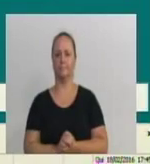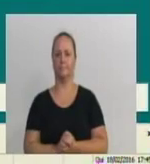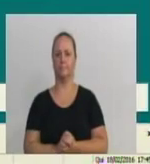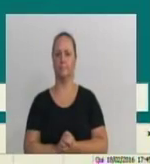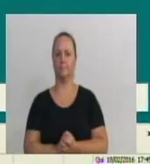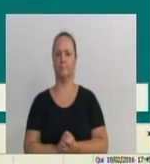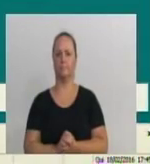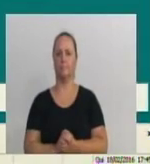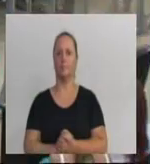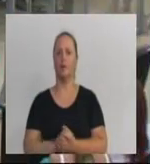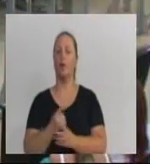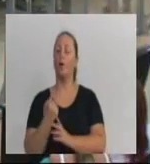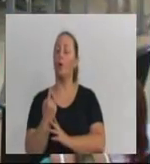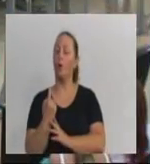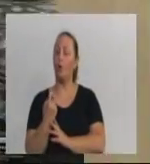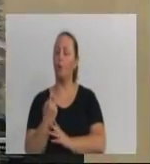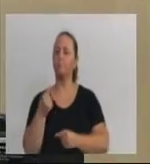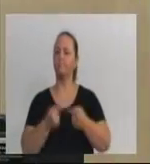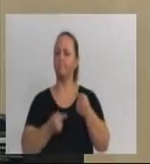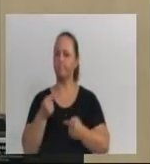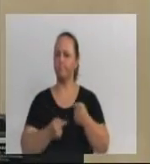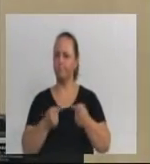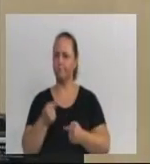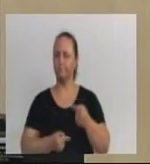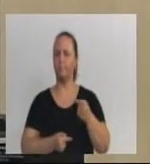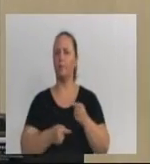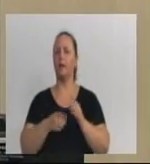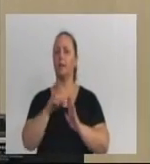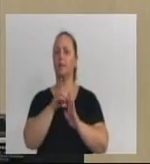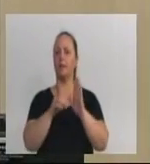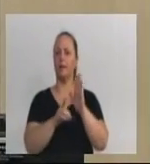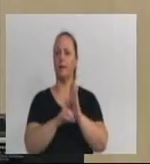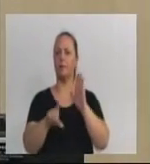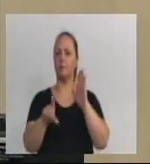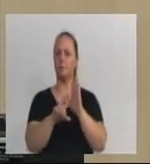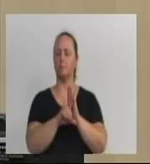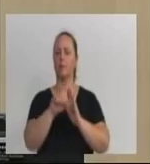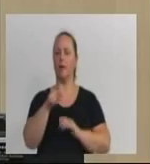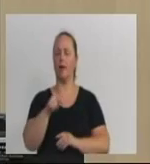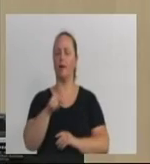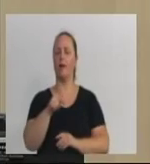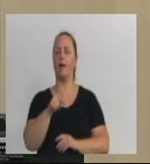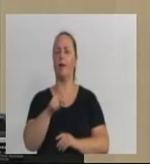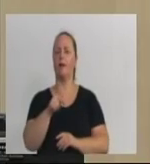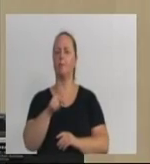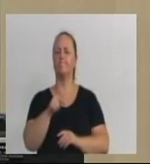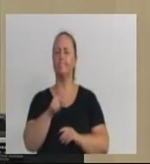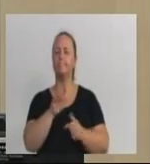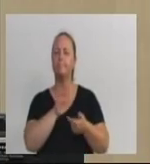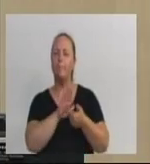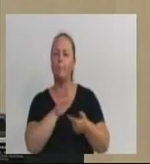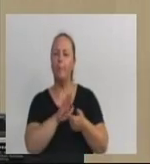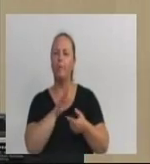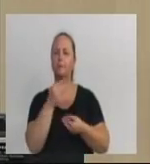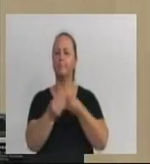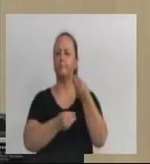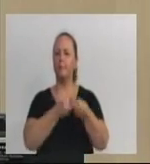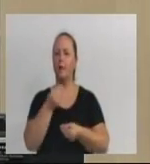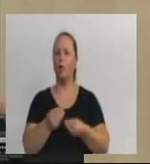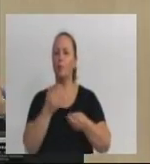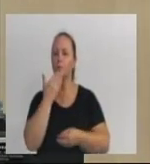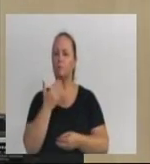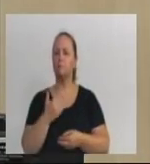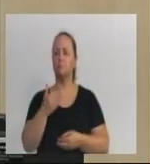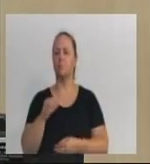Em única discussão e votação, o projeto de decreto legislativo 922 de autoria da mesa diretora, que confere comenda municipal de mérito Anita Garibaldi, pessoa